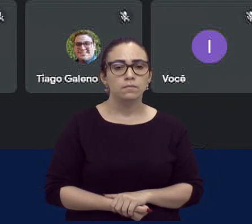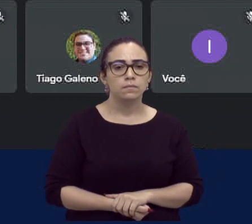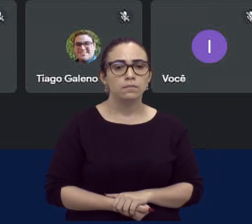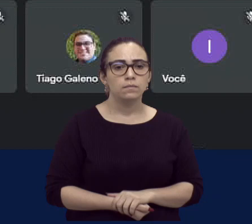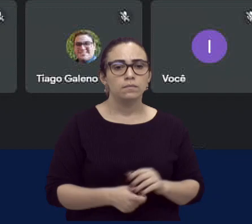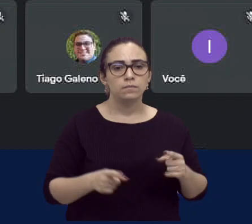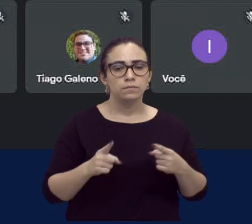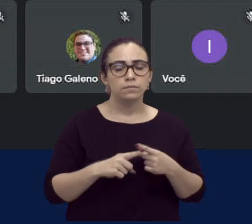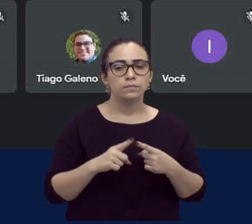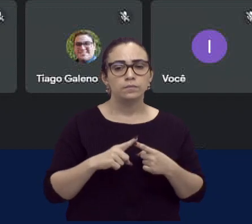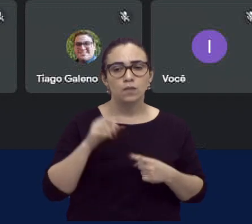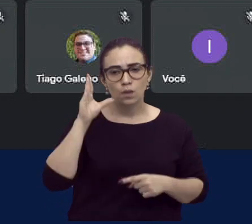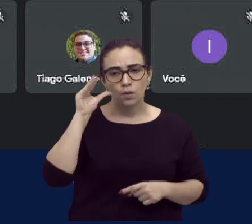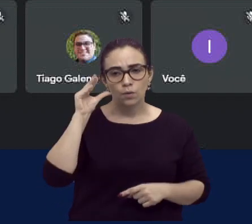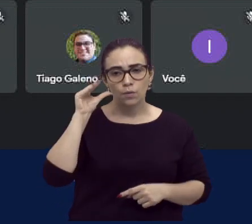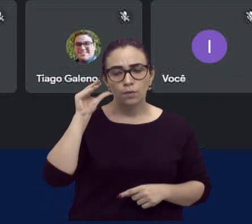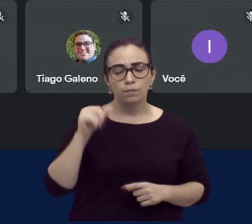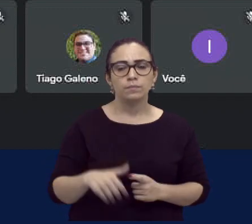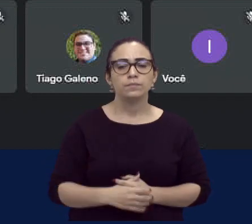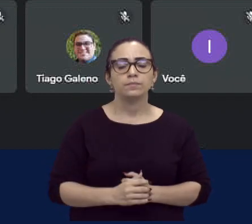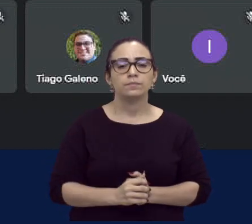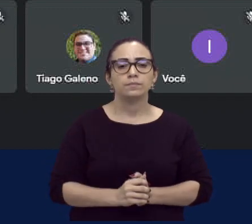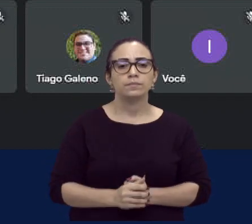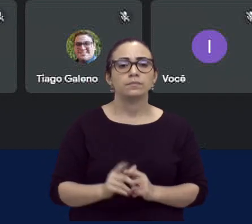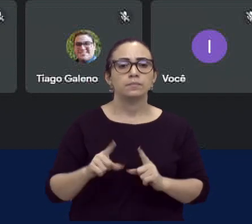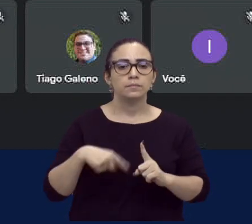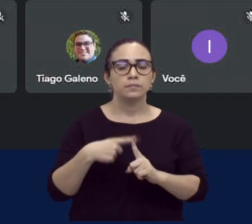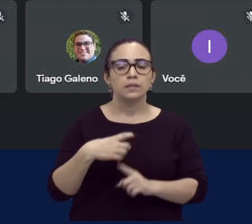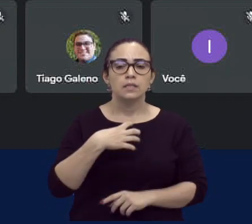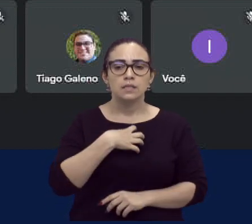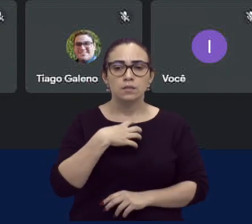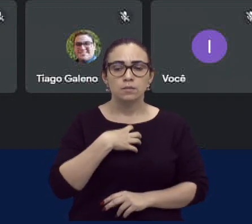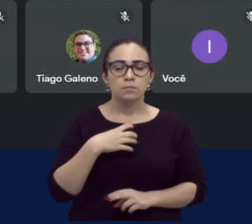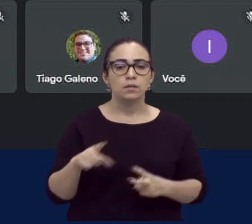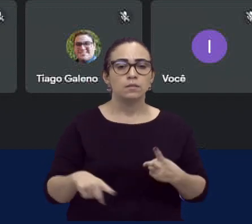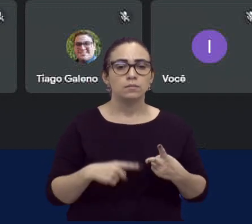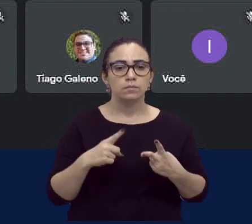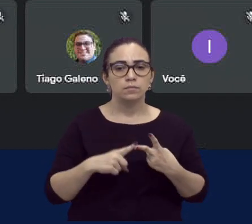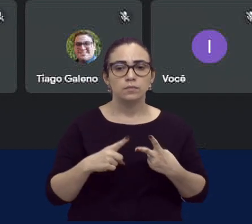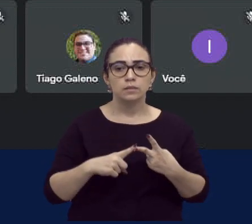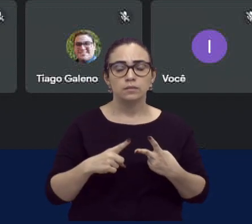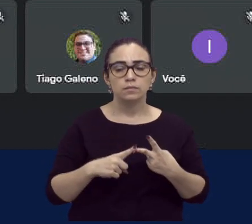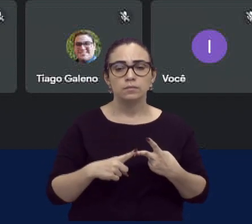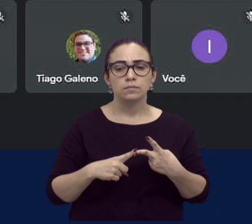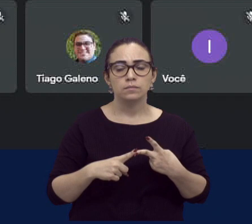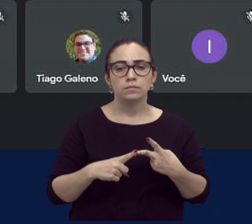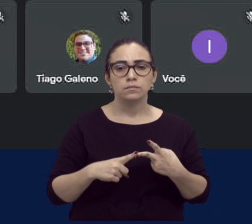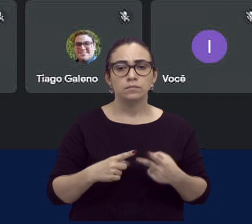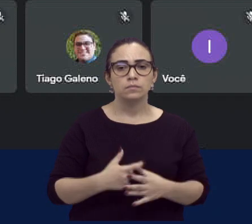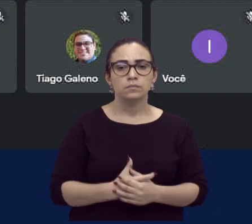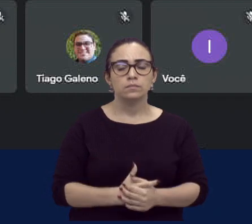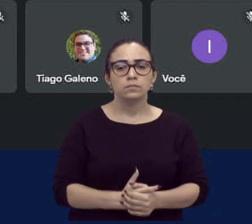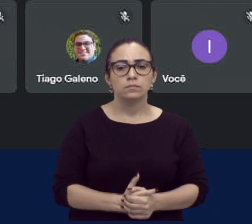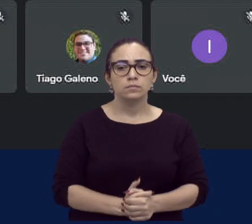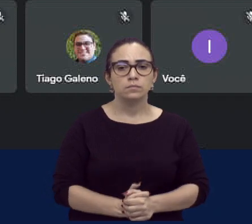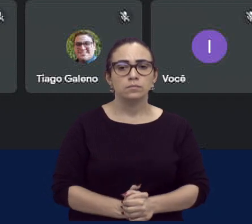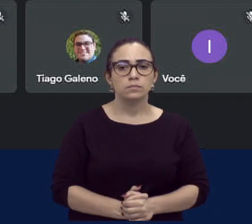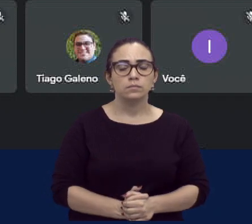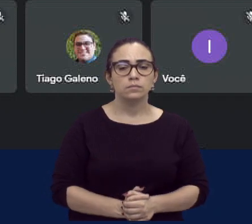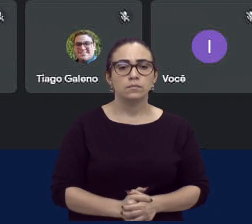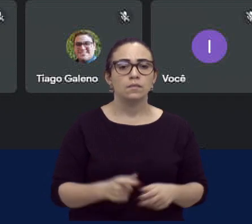observação e os sentimentos. E no segundo momento, a gente tem